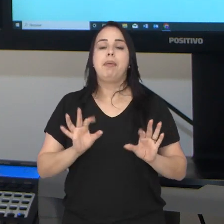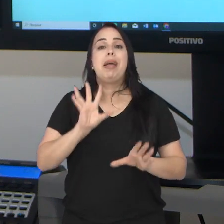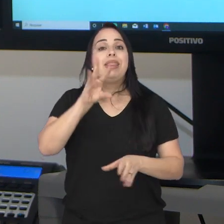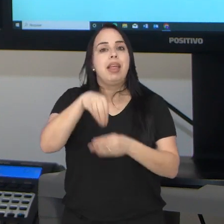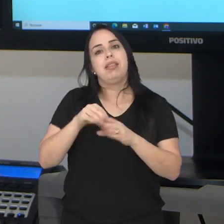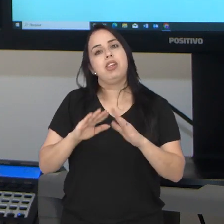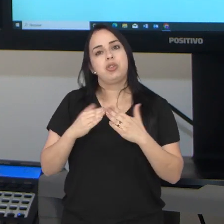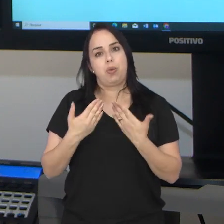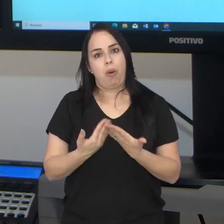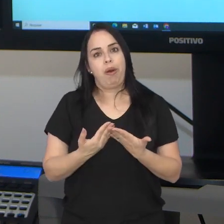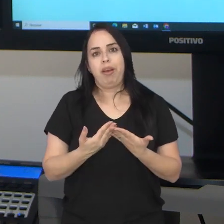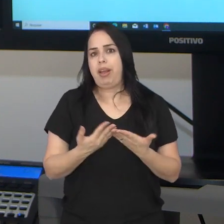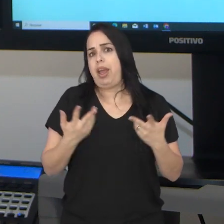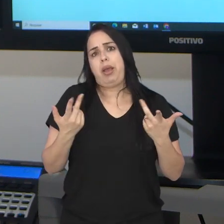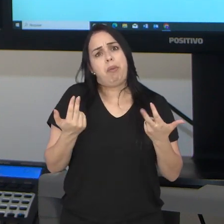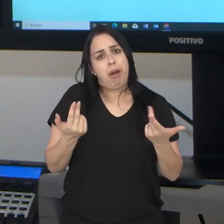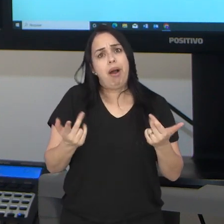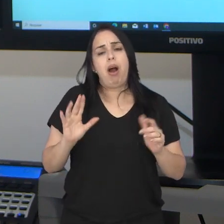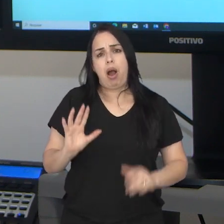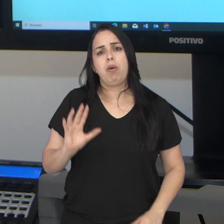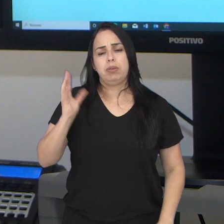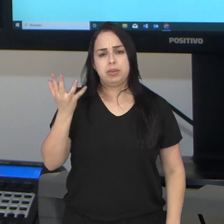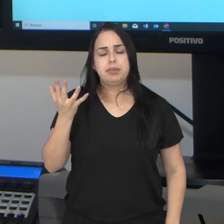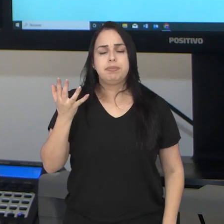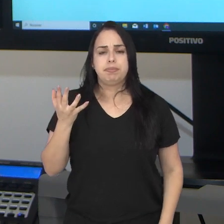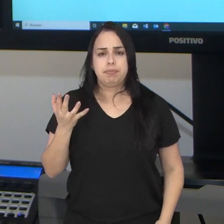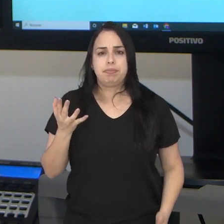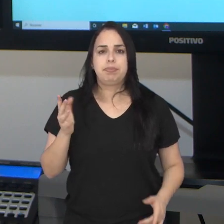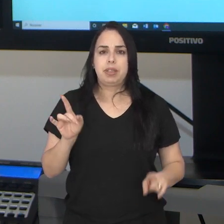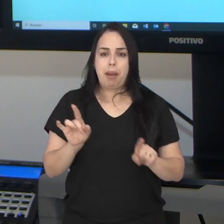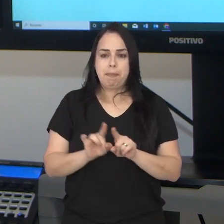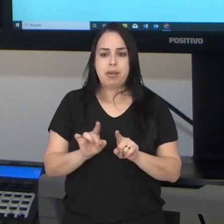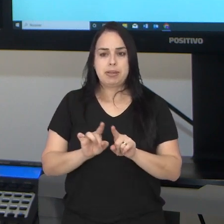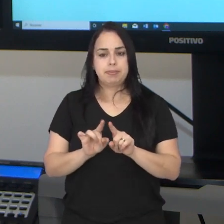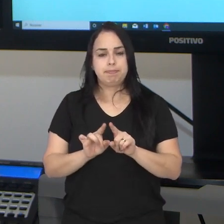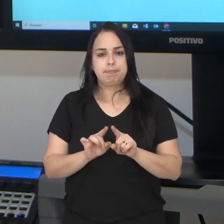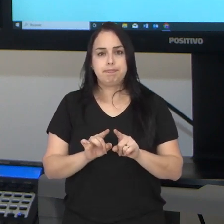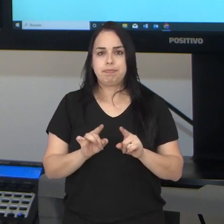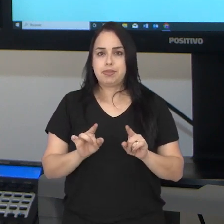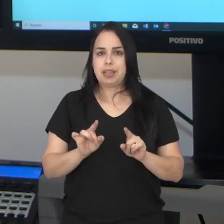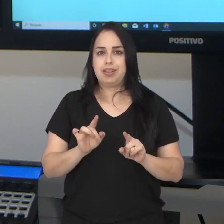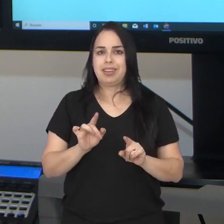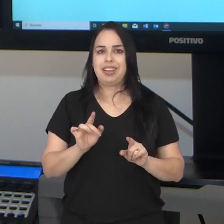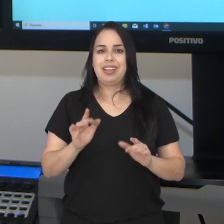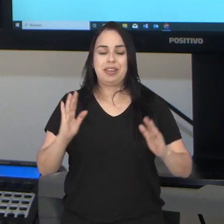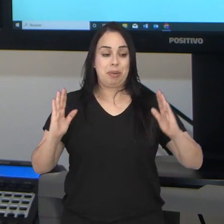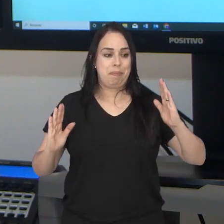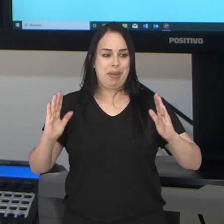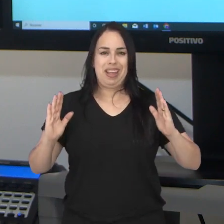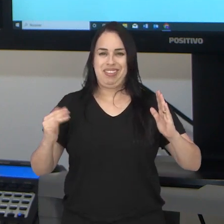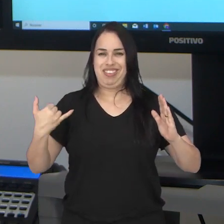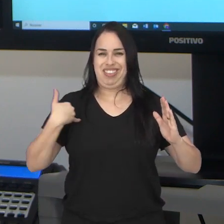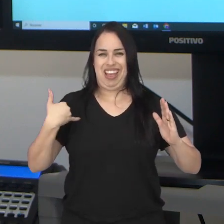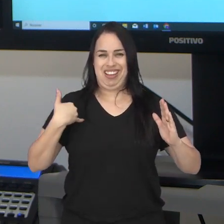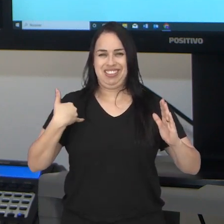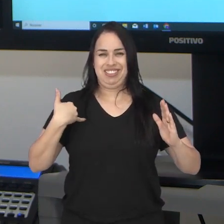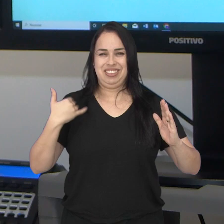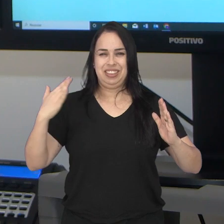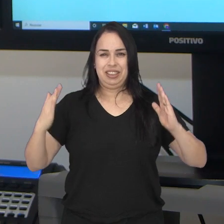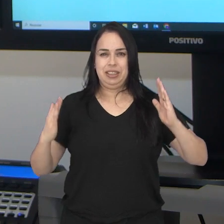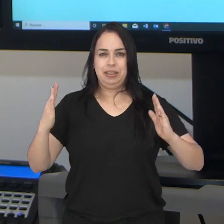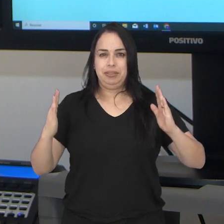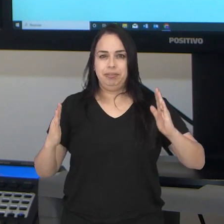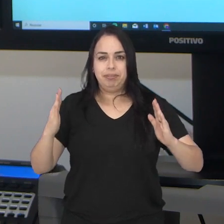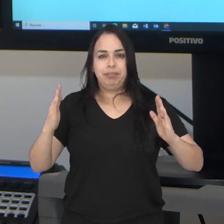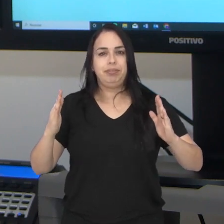E na escola essa situação não é diferente né e considerando também esse recorte que a gente tem ali na escola da faixa etária que a gente